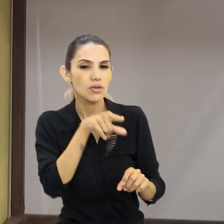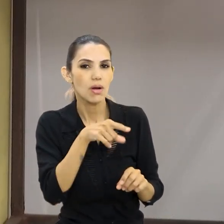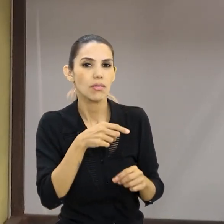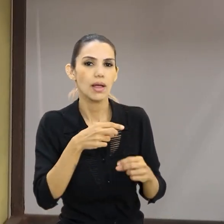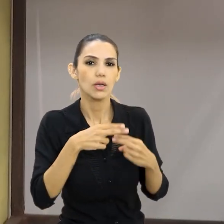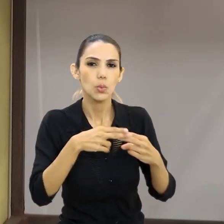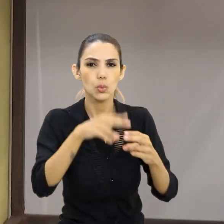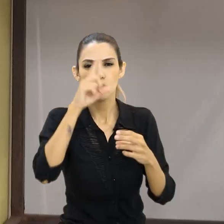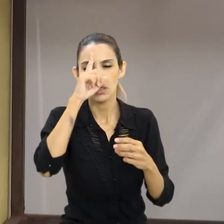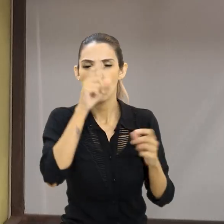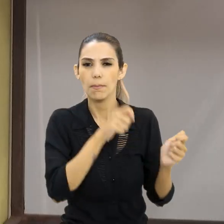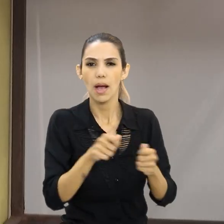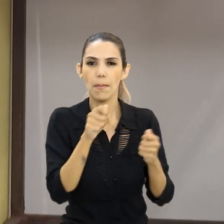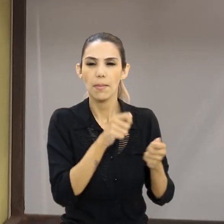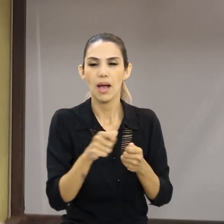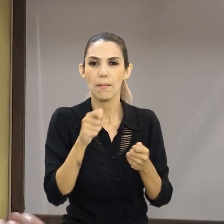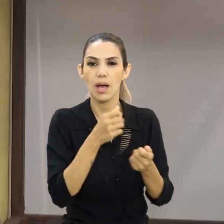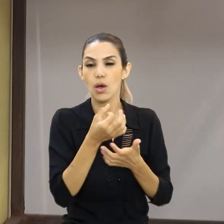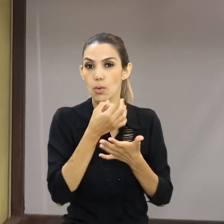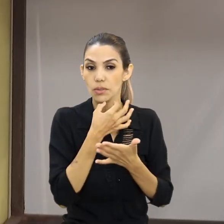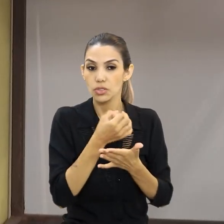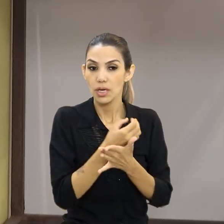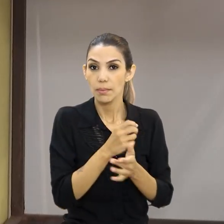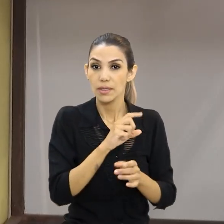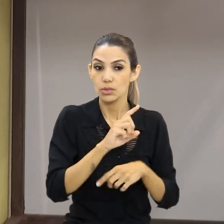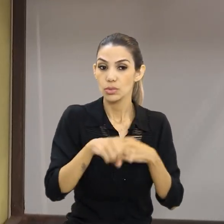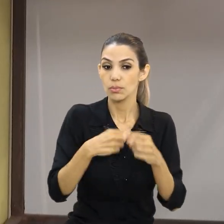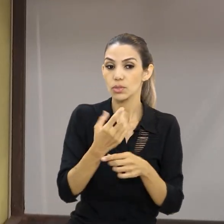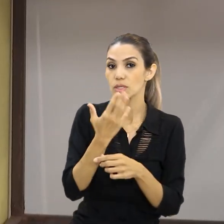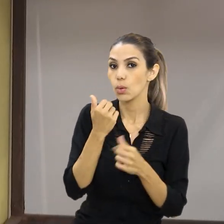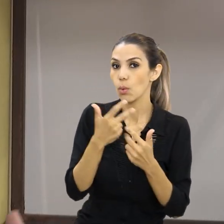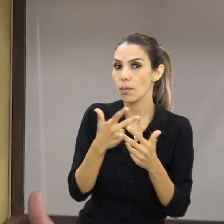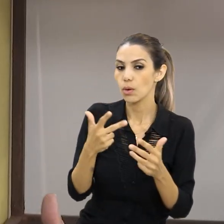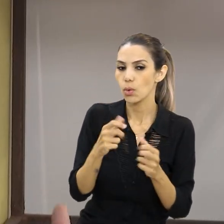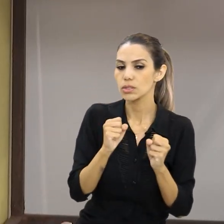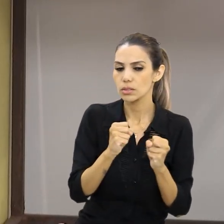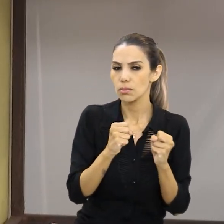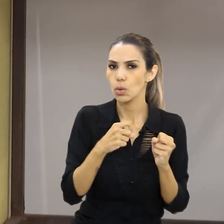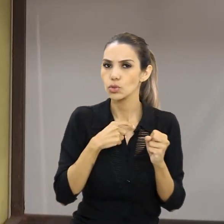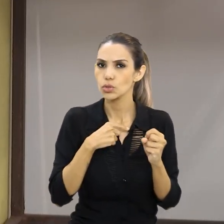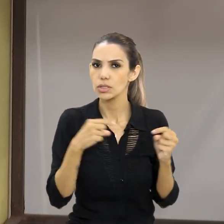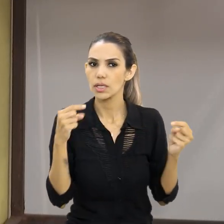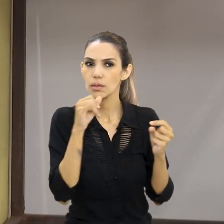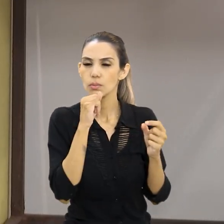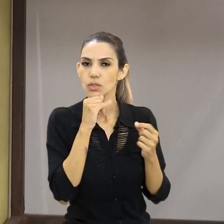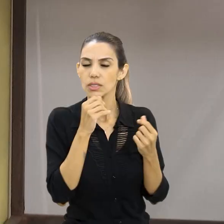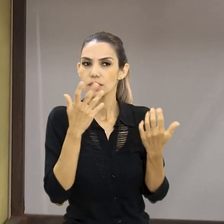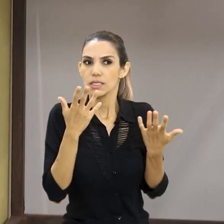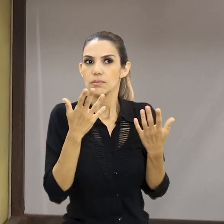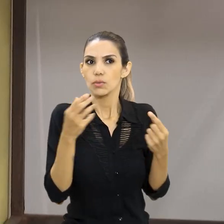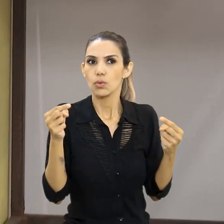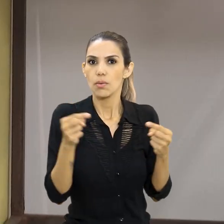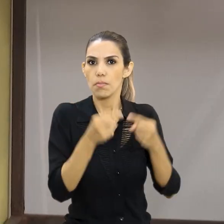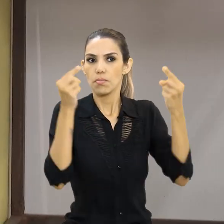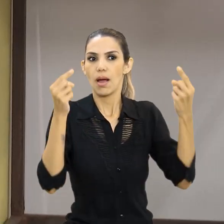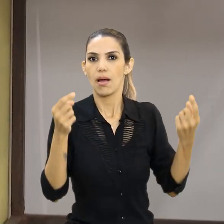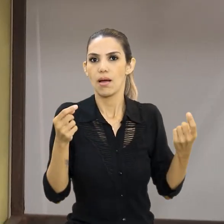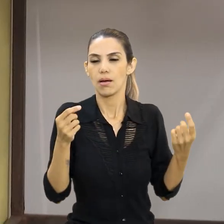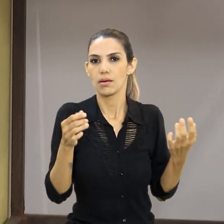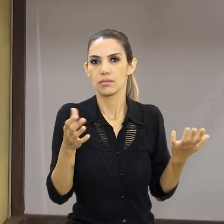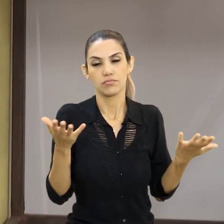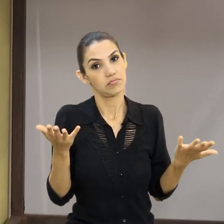com esse trabalho assim de muito carinho e muito cuidado, a evolução que a gente tem nesse tratamento dos